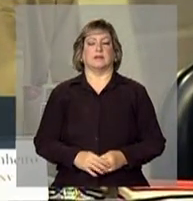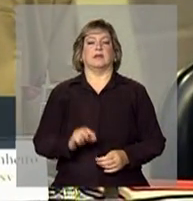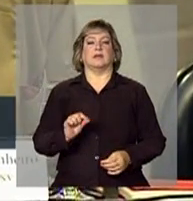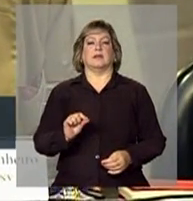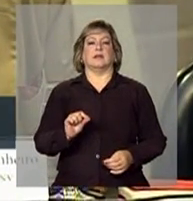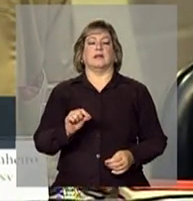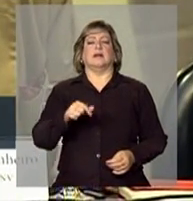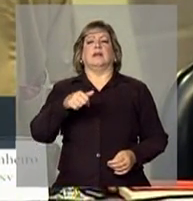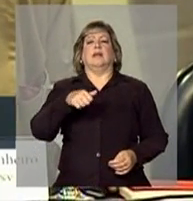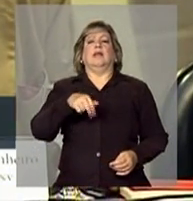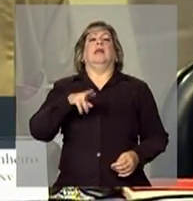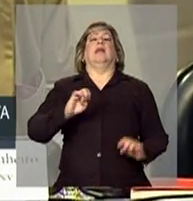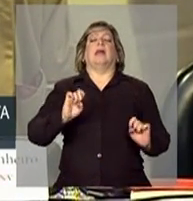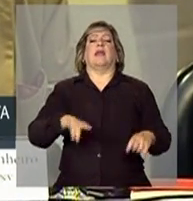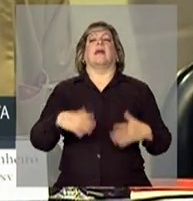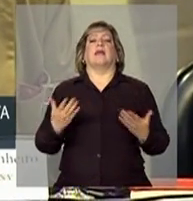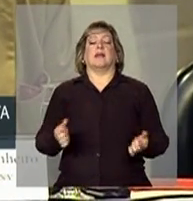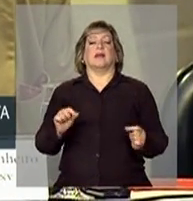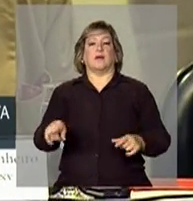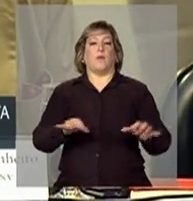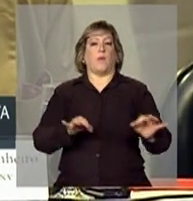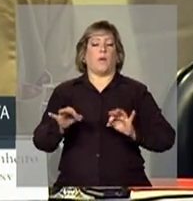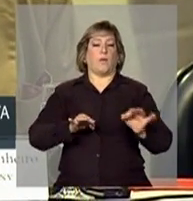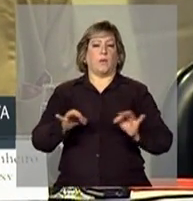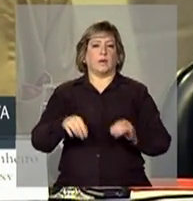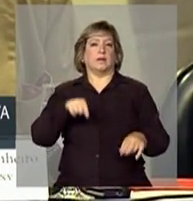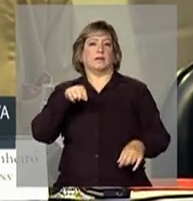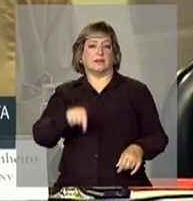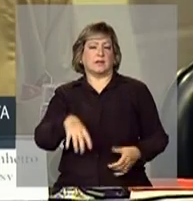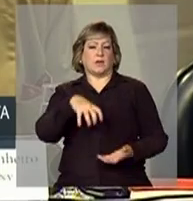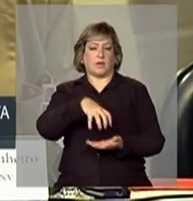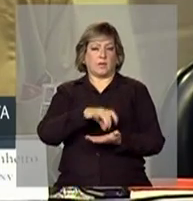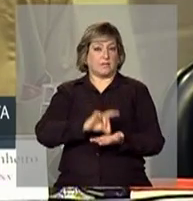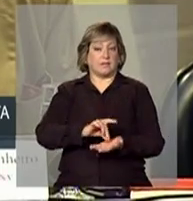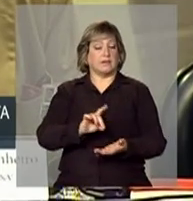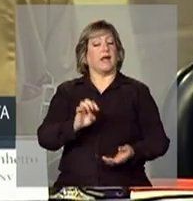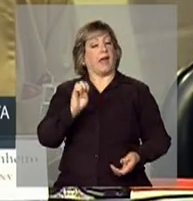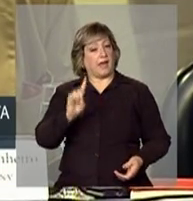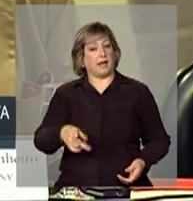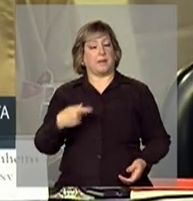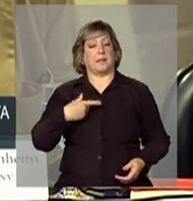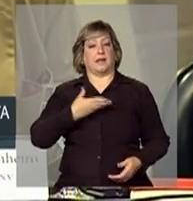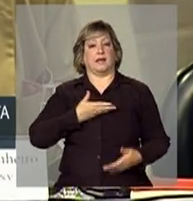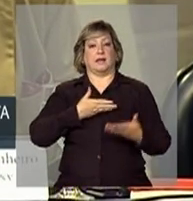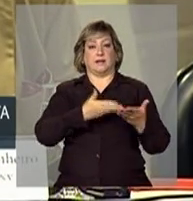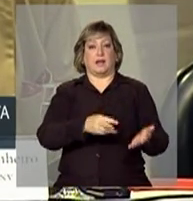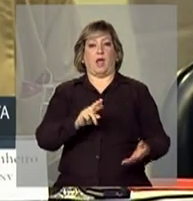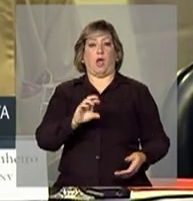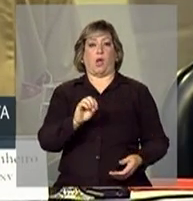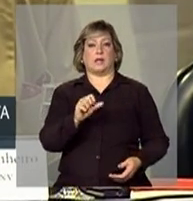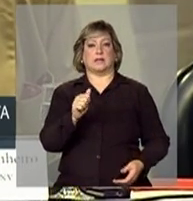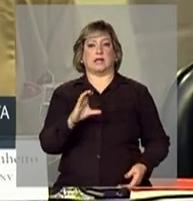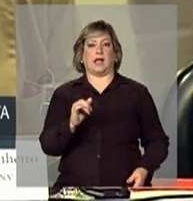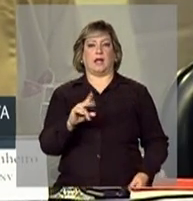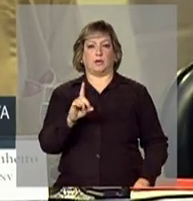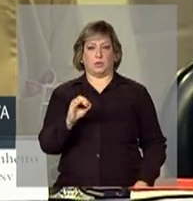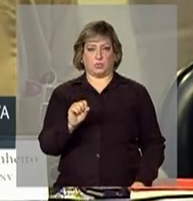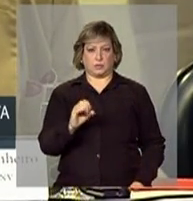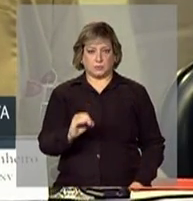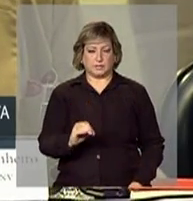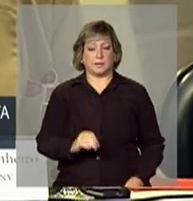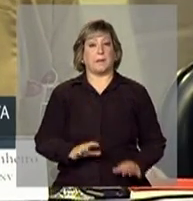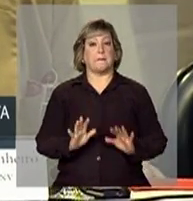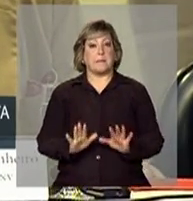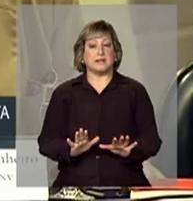Quem é a coordenadora atual da Comissão da Verdade é a minha companheira Rosa Cardoso.